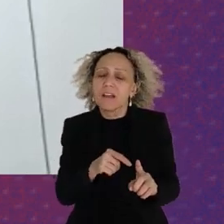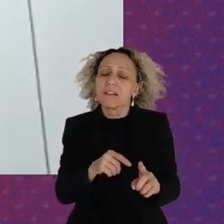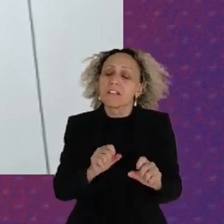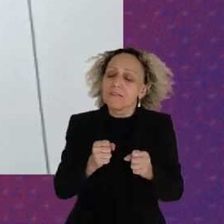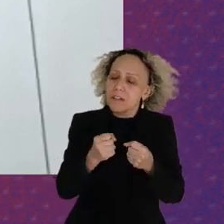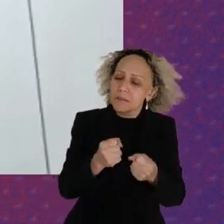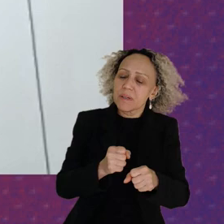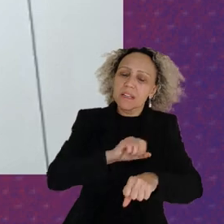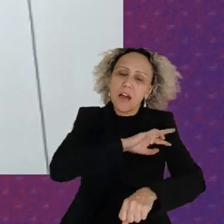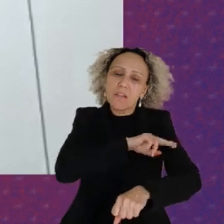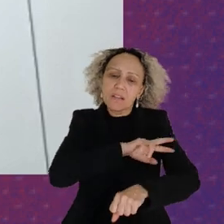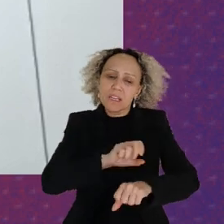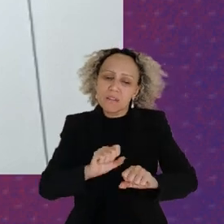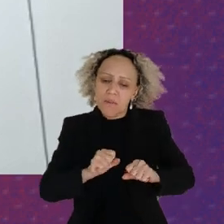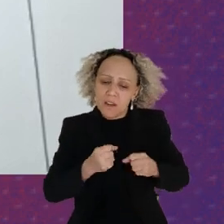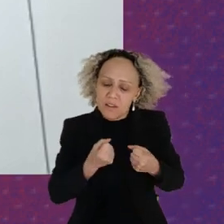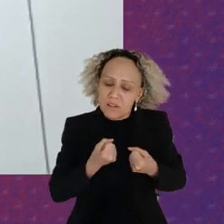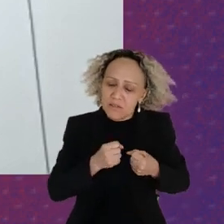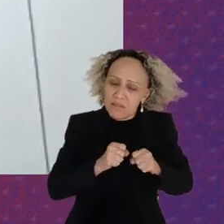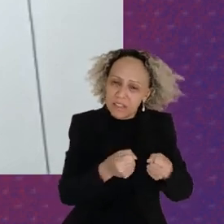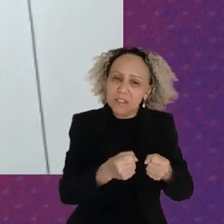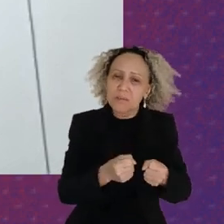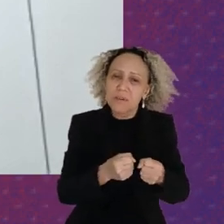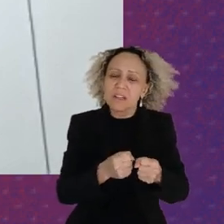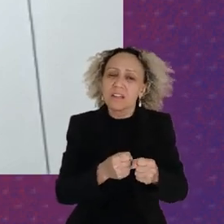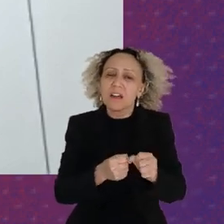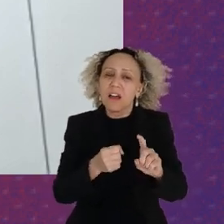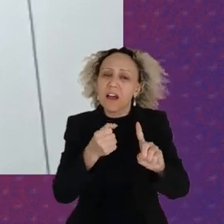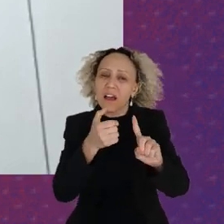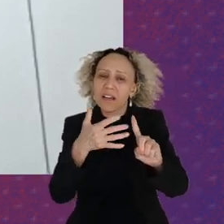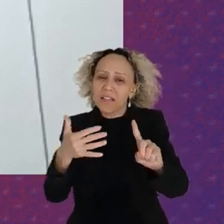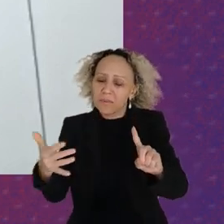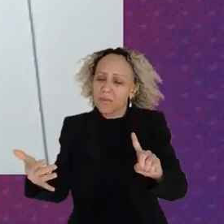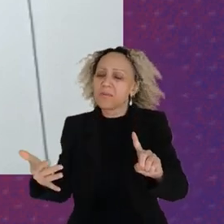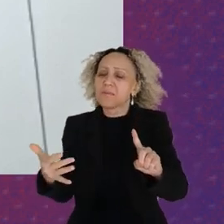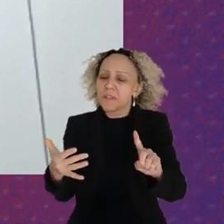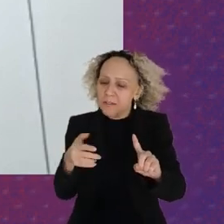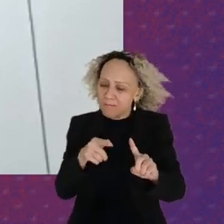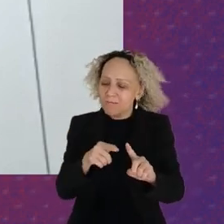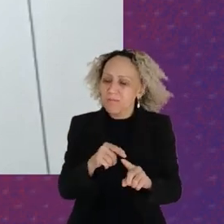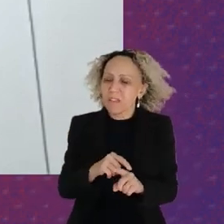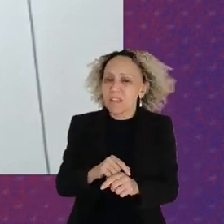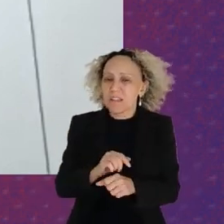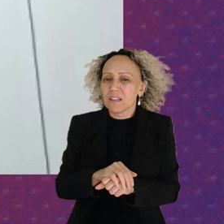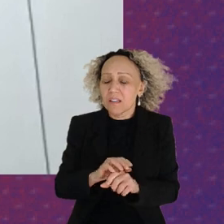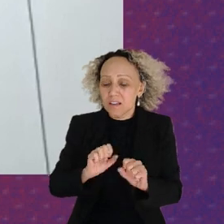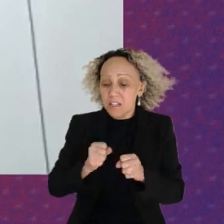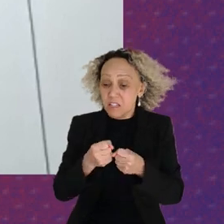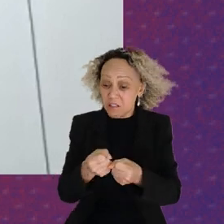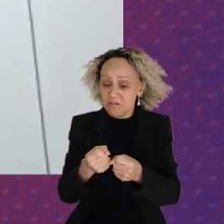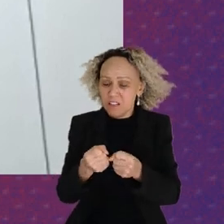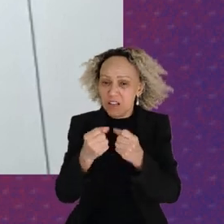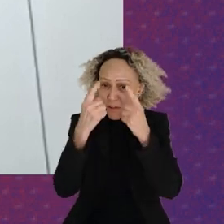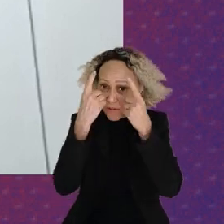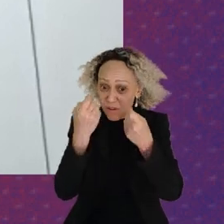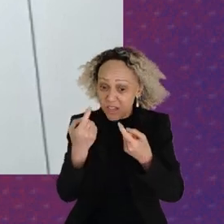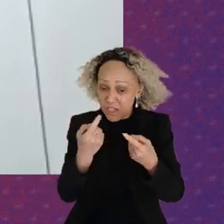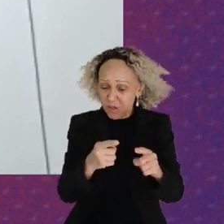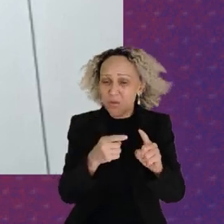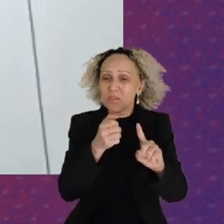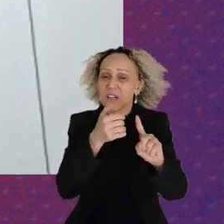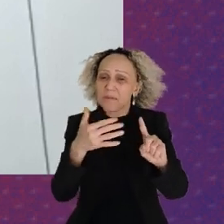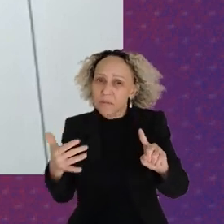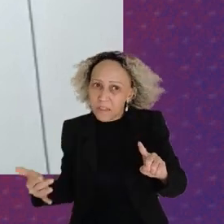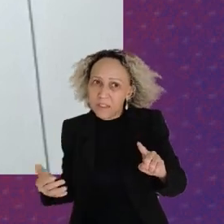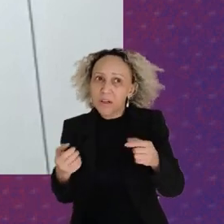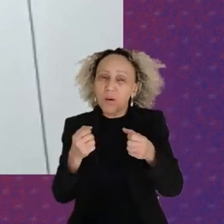à LGBTfobia e todas as configurações de opressão que buscam tirar e restringir as mulheres da